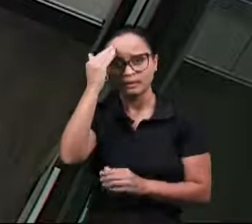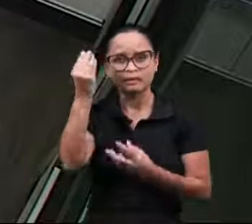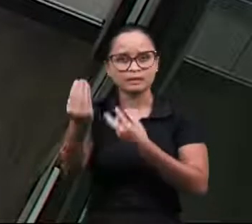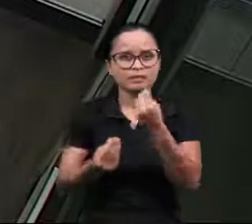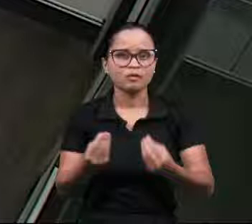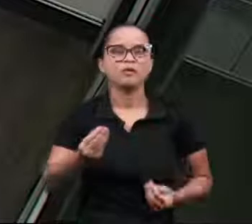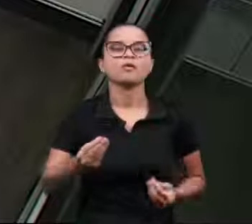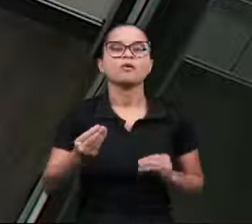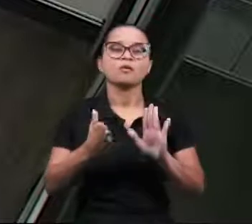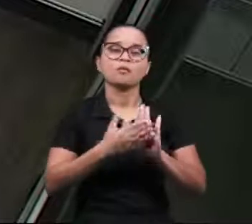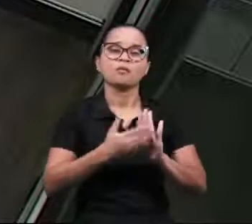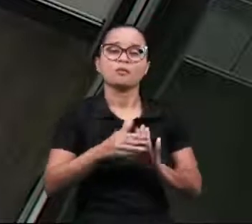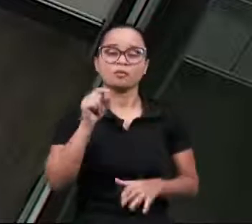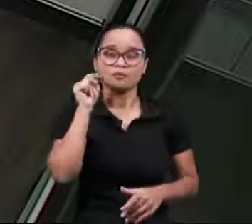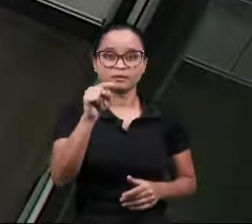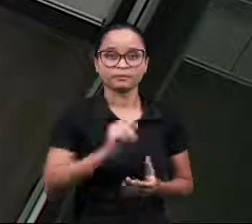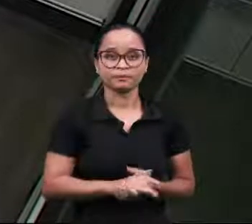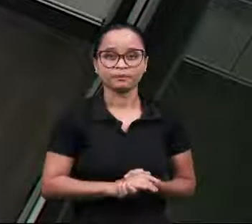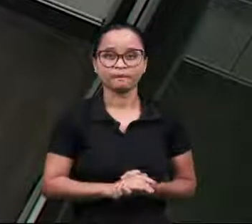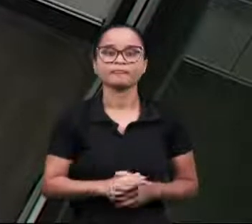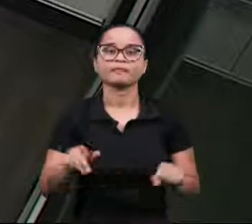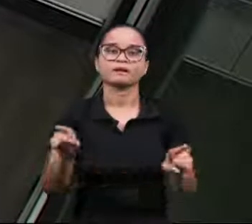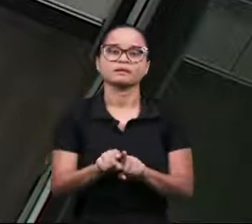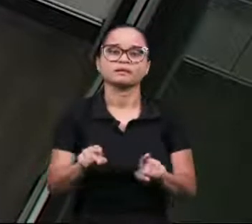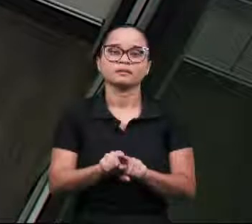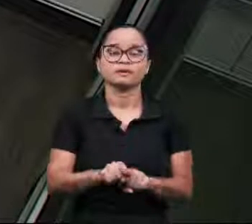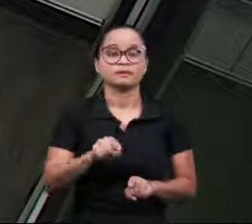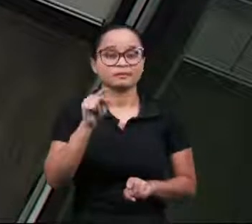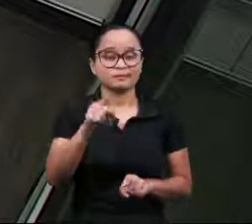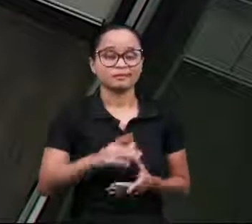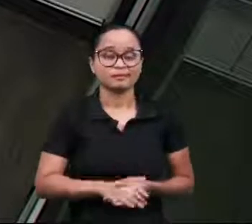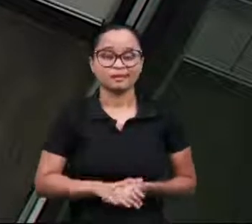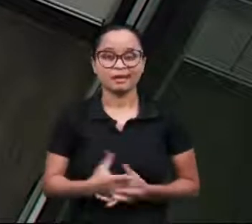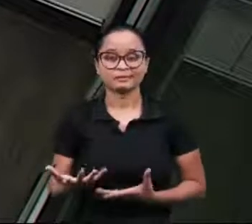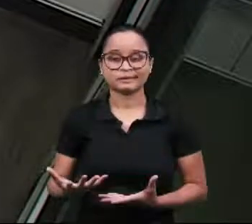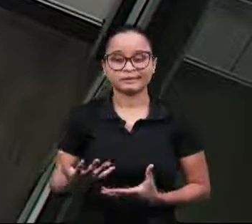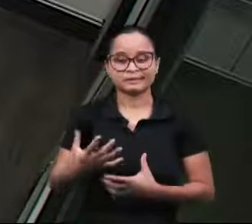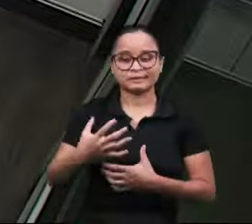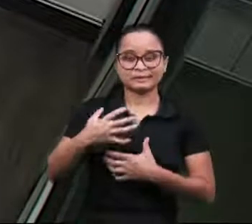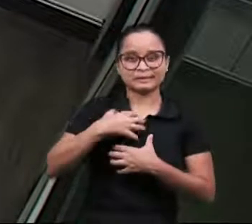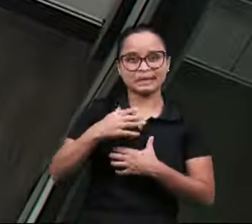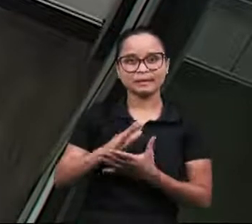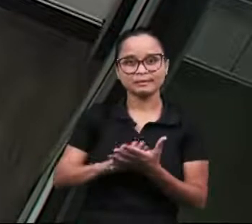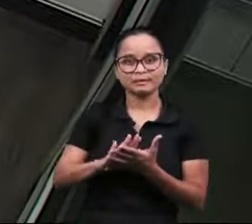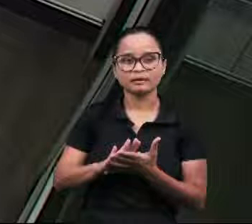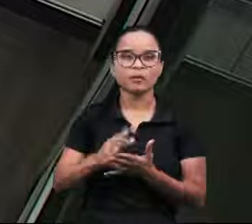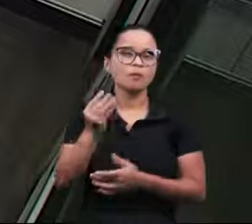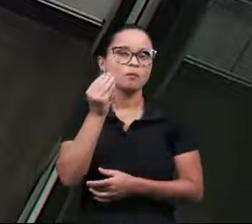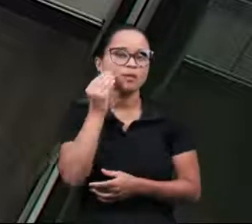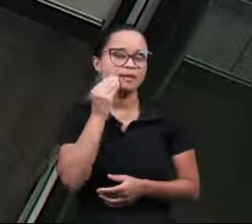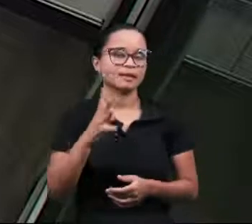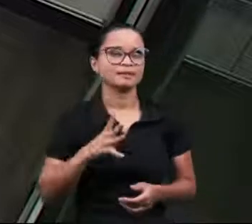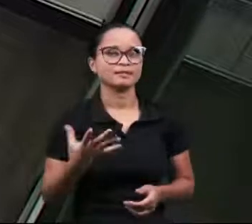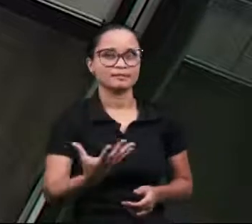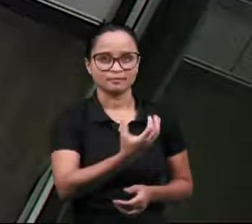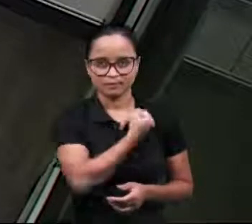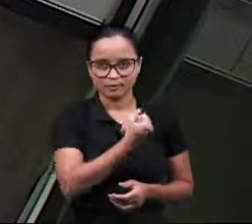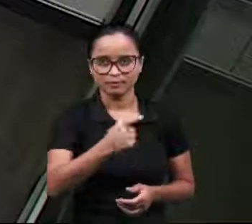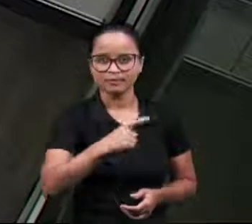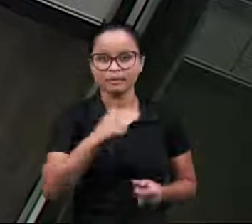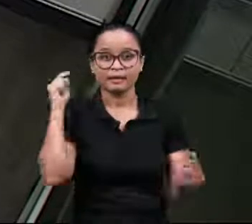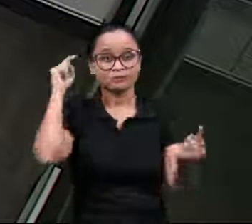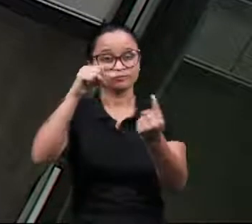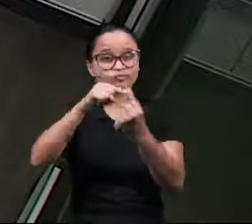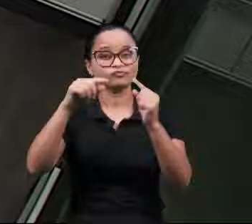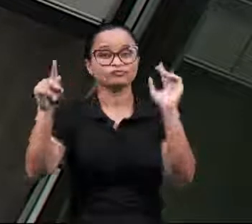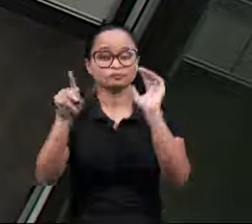você. Então, ao mesmo tempo que você não se ofendia, tinha oportunidade de salvação, que era o objetivo dele. Então,